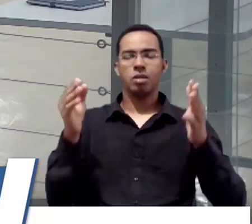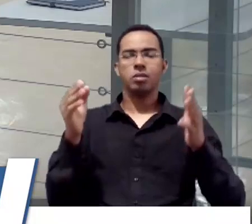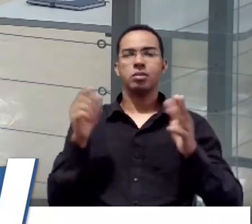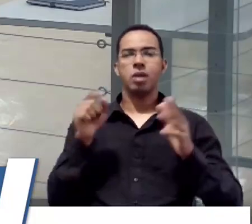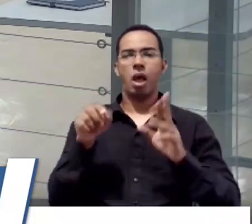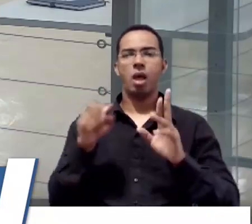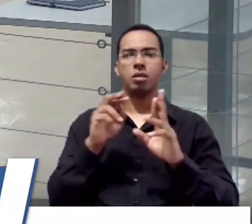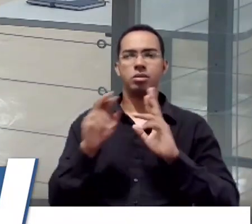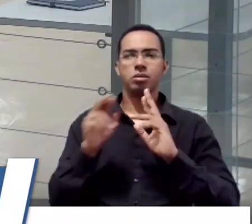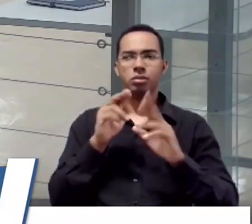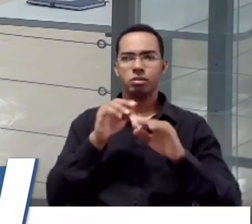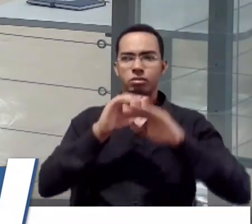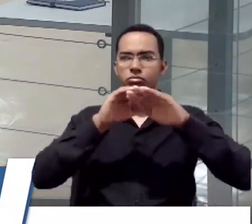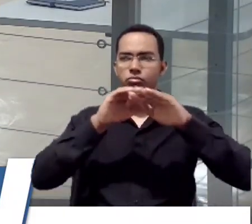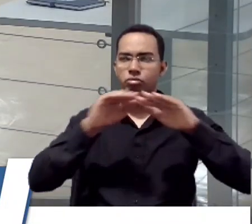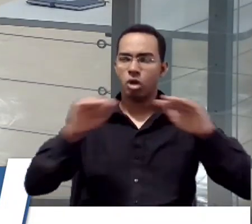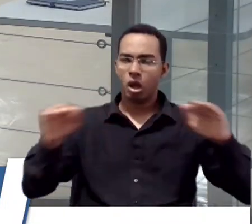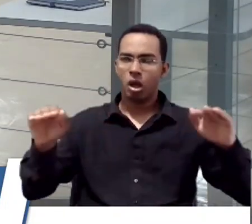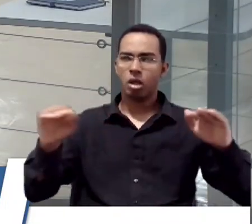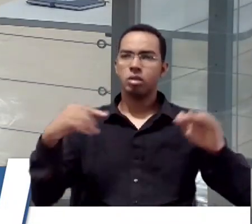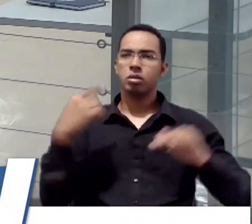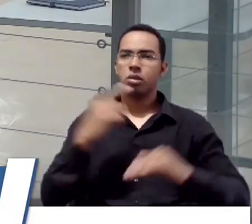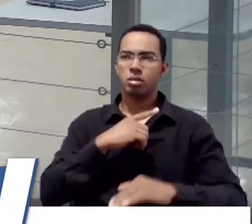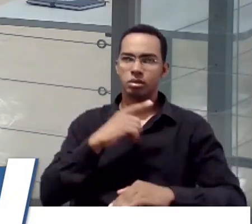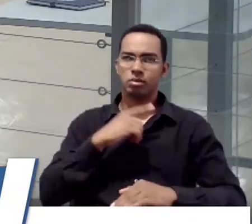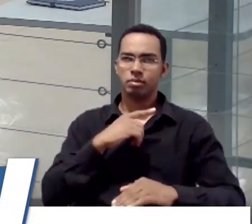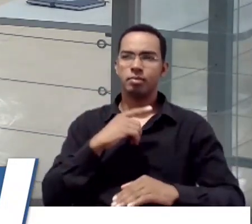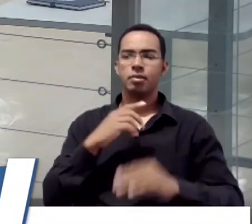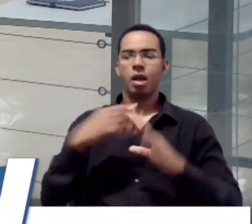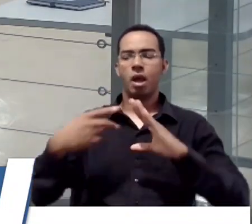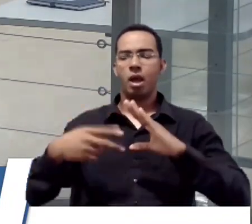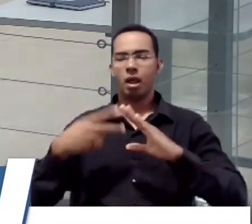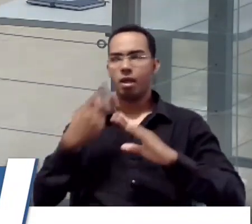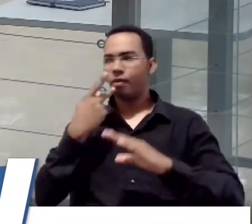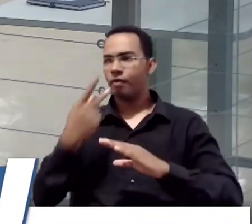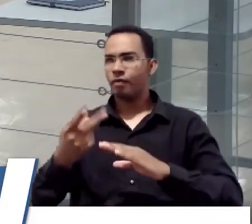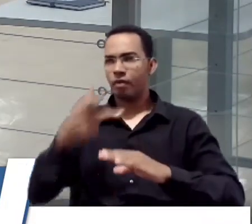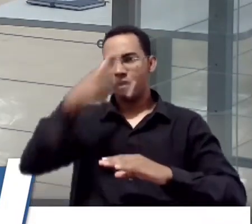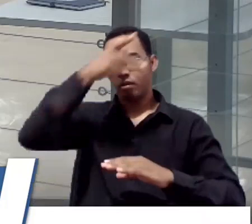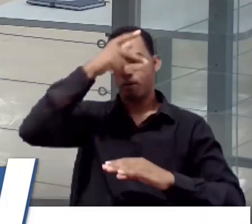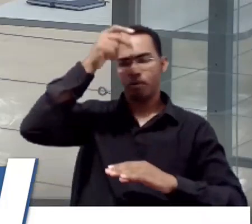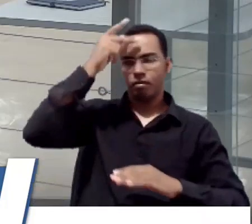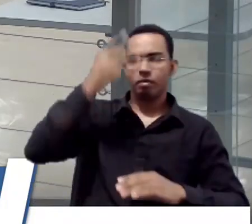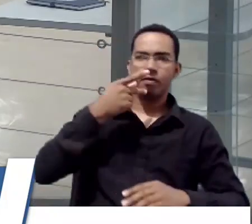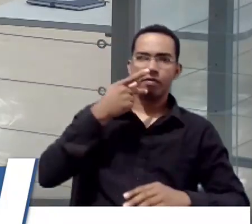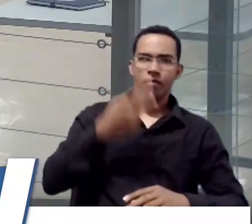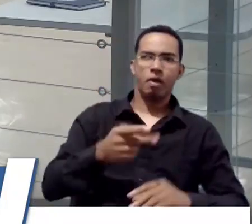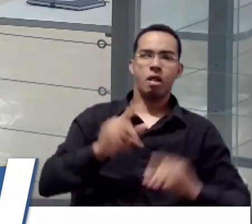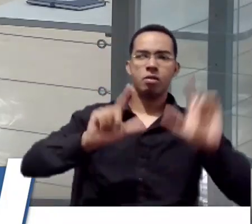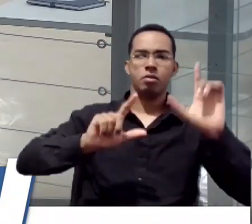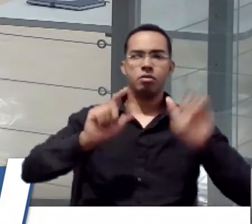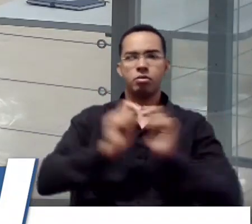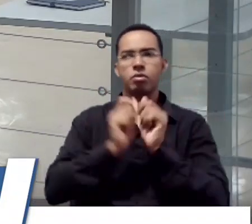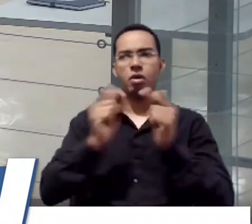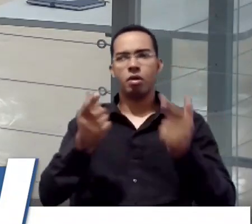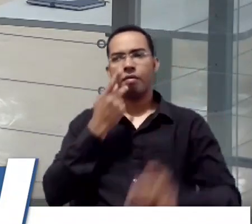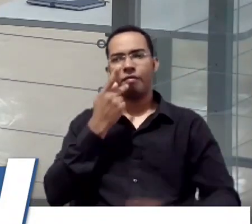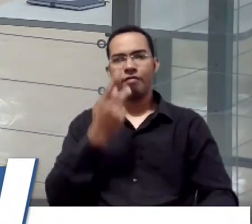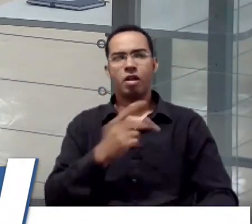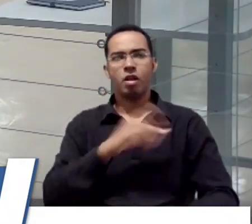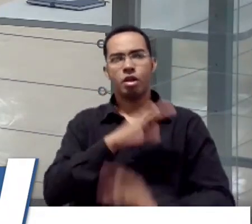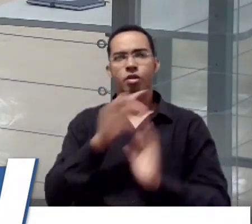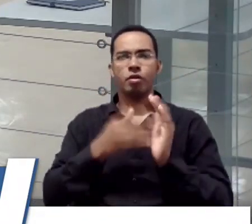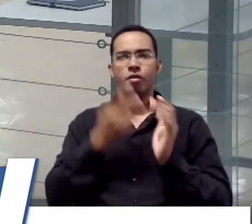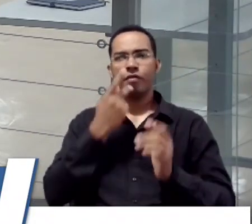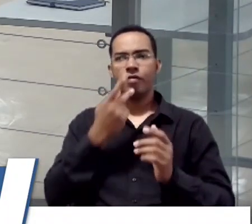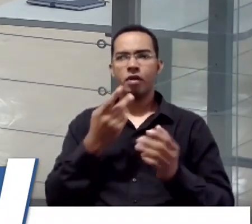relação horizontal, onde a Câmara fala, o prefeito fala, o jornal fala, todo mundo fala,